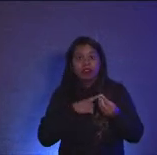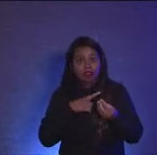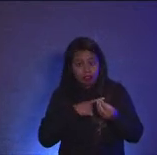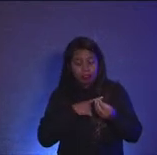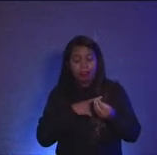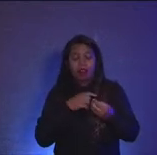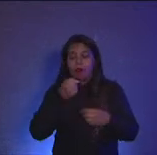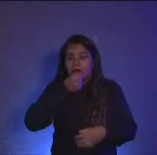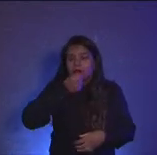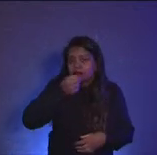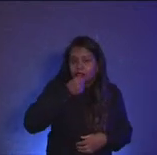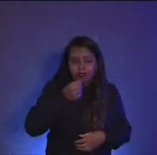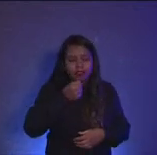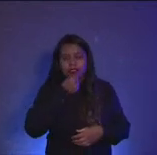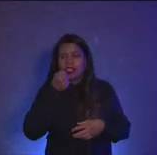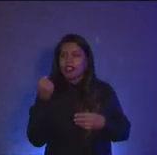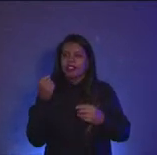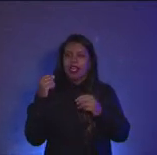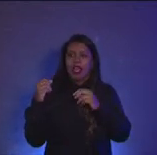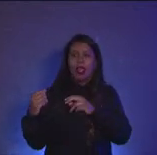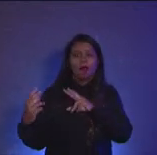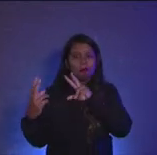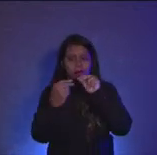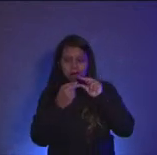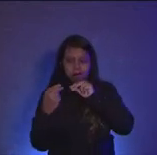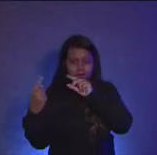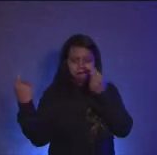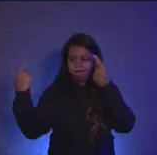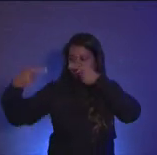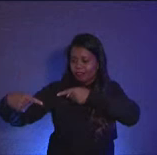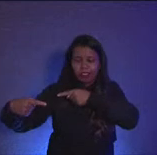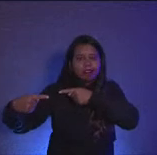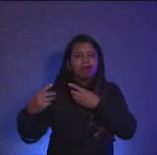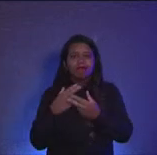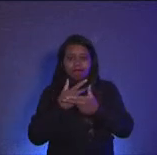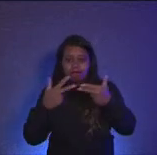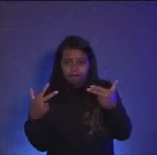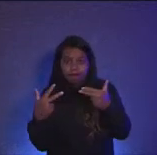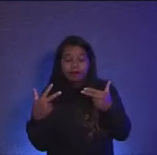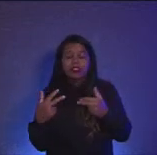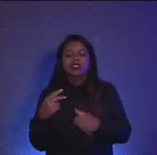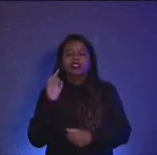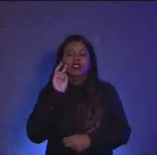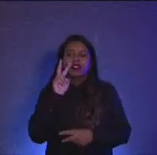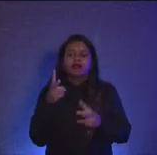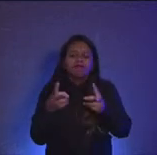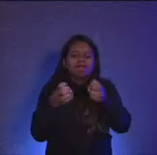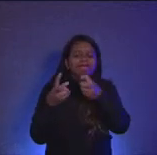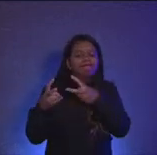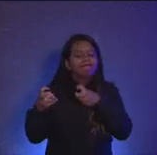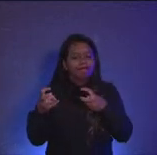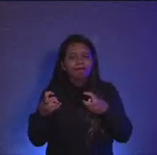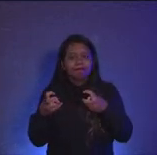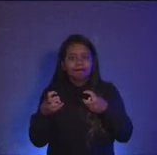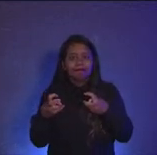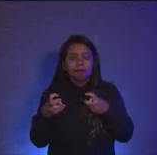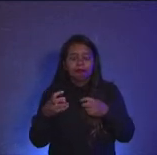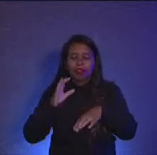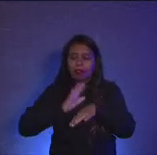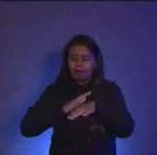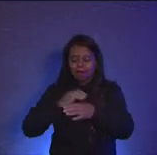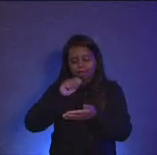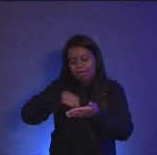faz de entrevistas e debates. Então, a gente viu que fazer esse processo manualmente não era mais viável, que